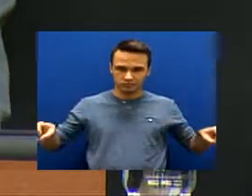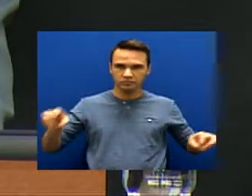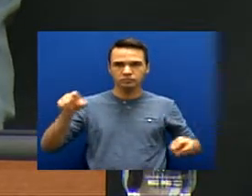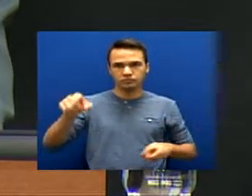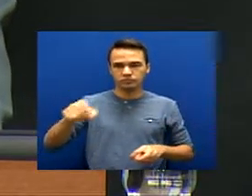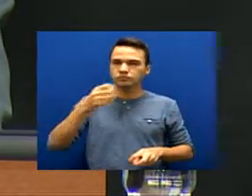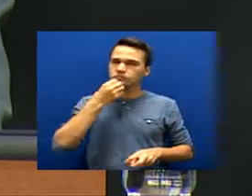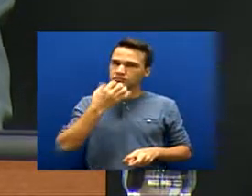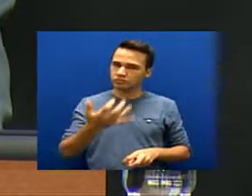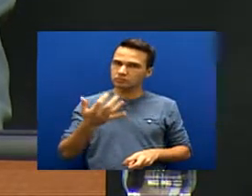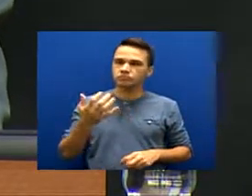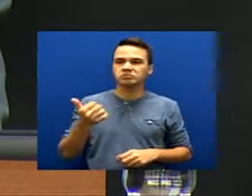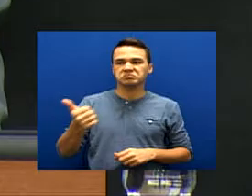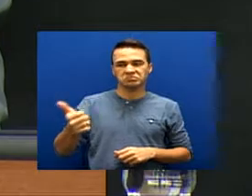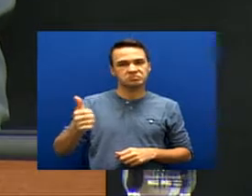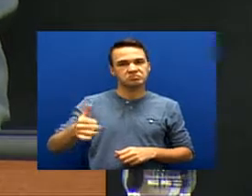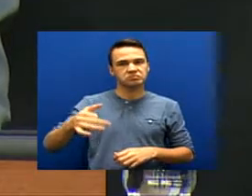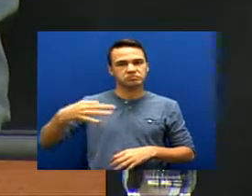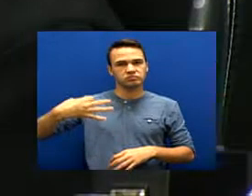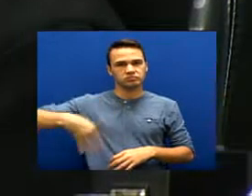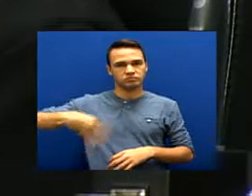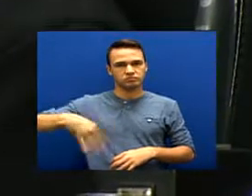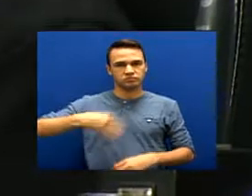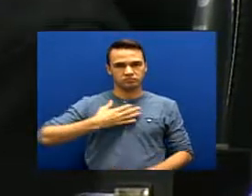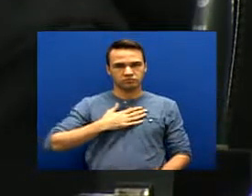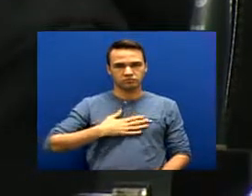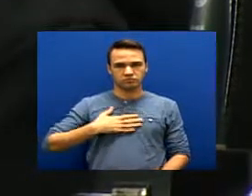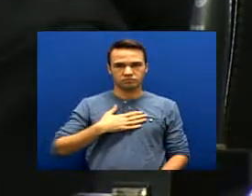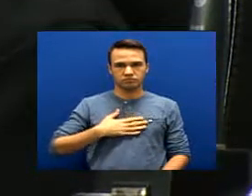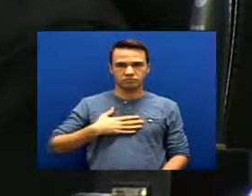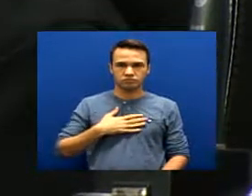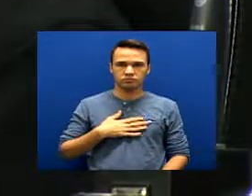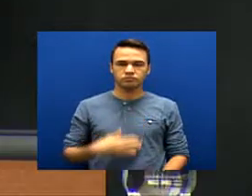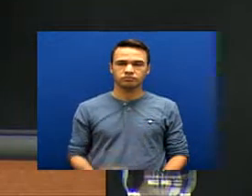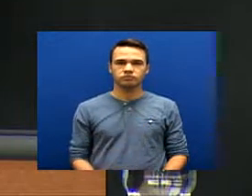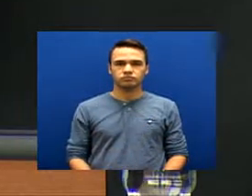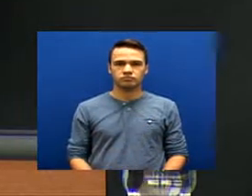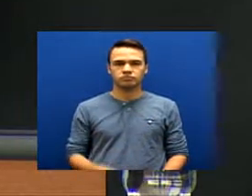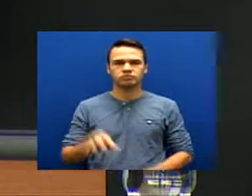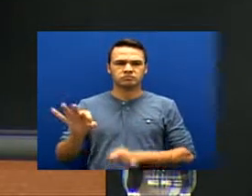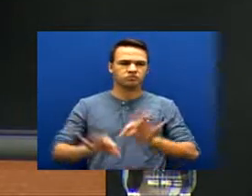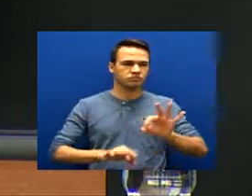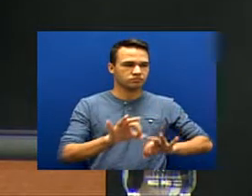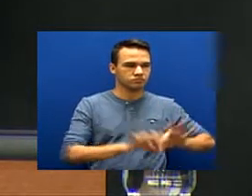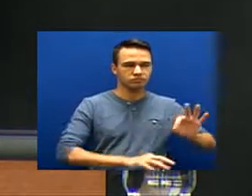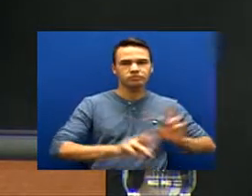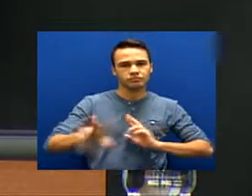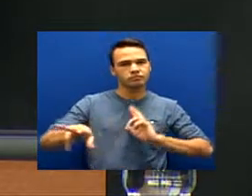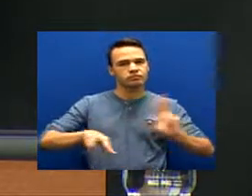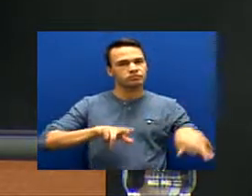concede, já pelo 8º ano, não é? Estamos aqui